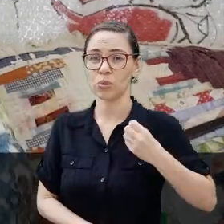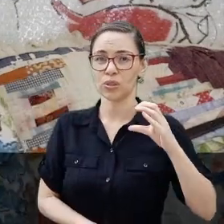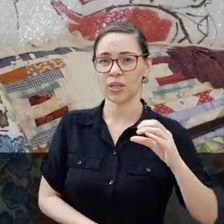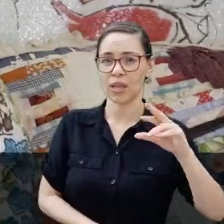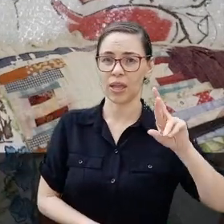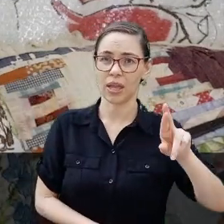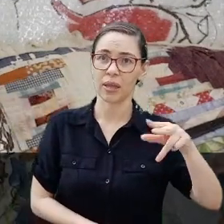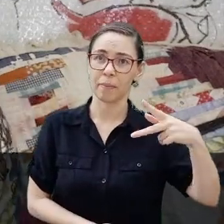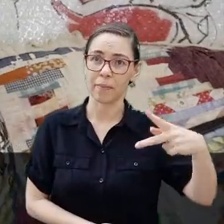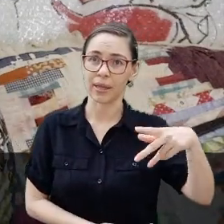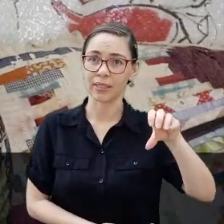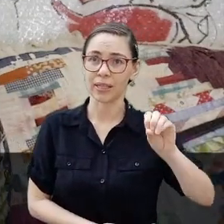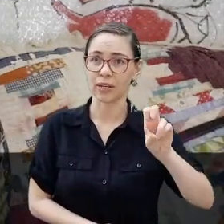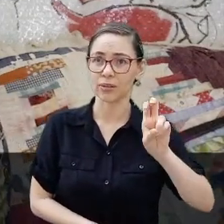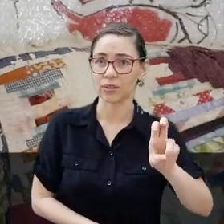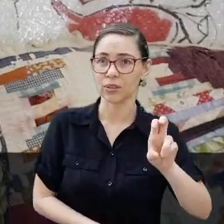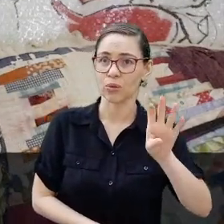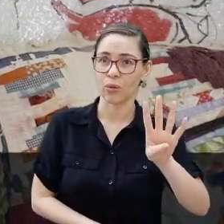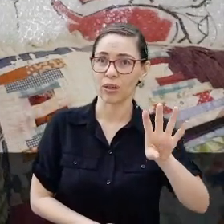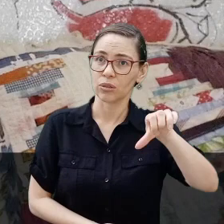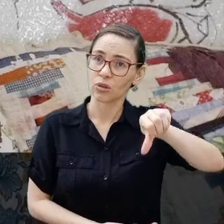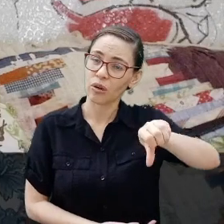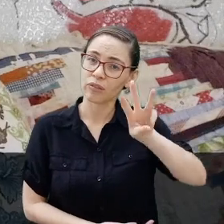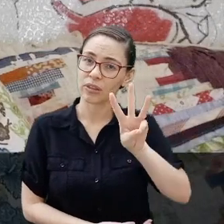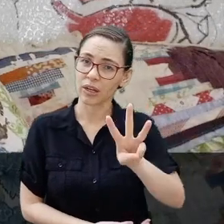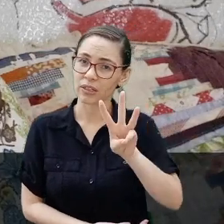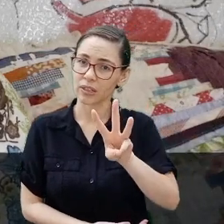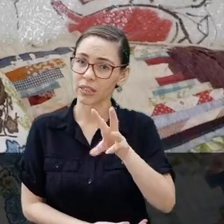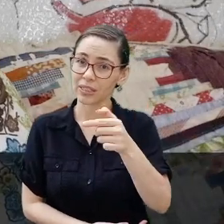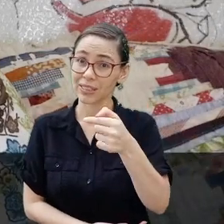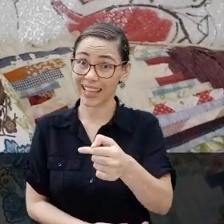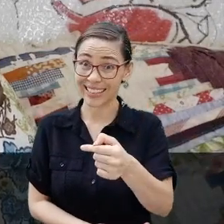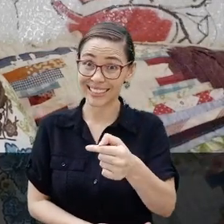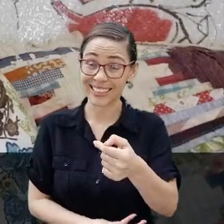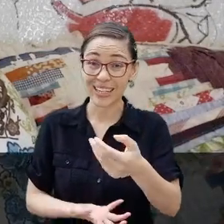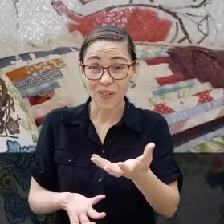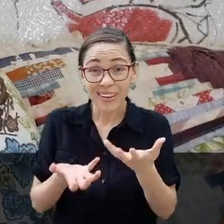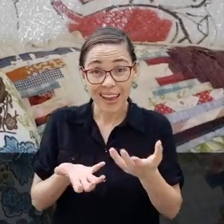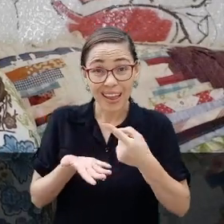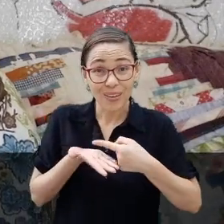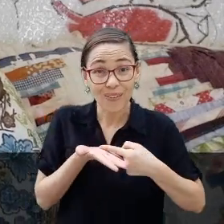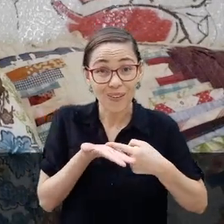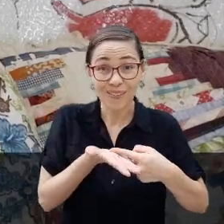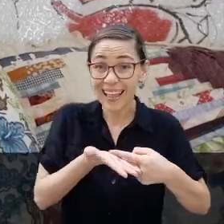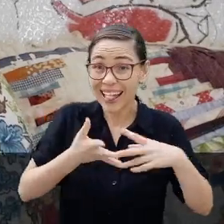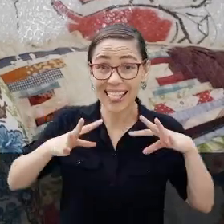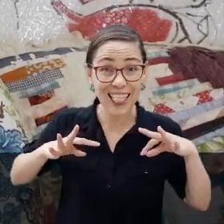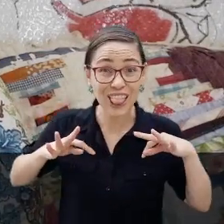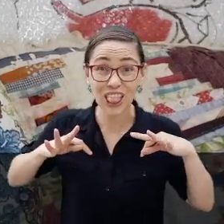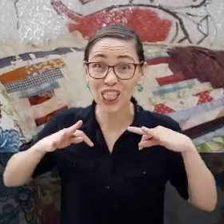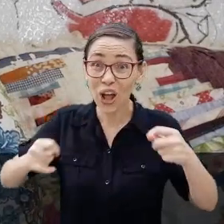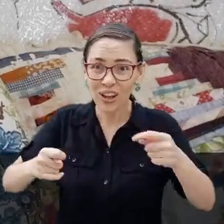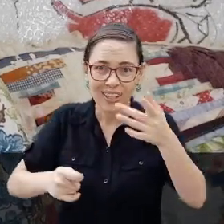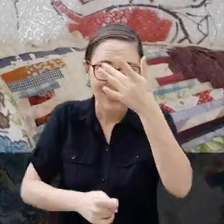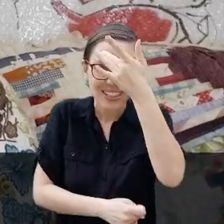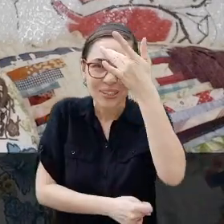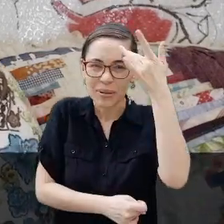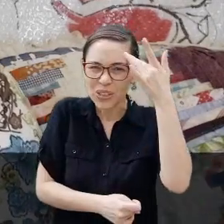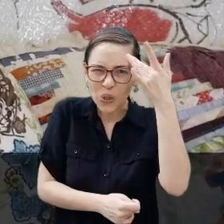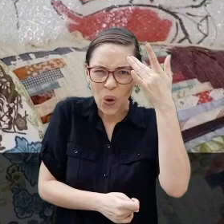CRP 05-49337. E eu quero convidar todos, usando aqui a linguagem inclusiva, para me referir a todo mundo,